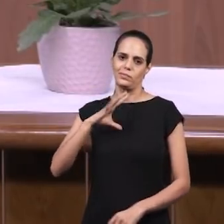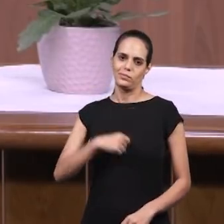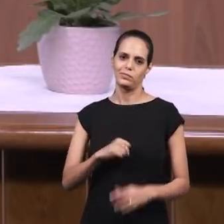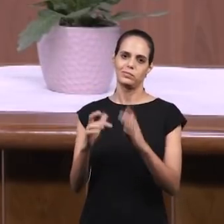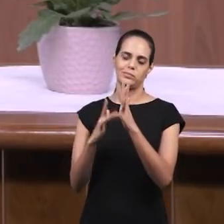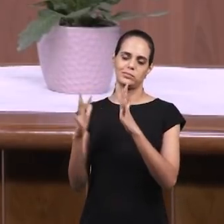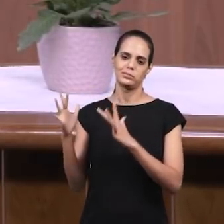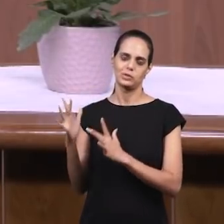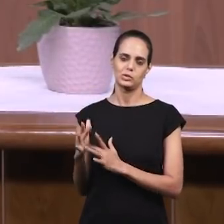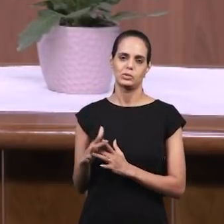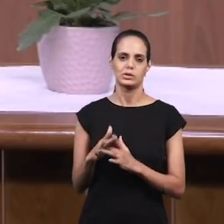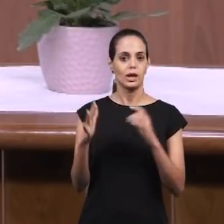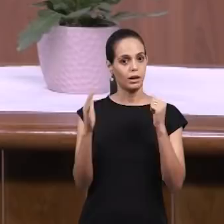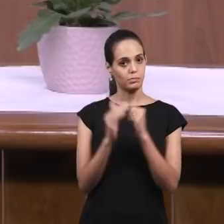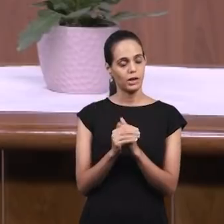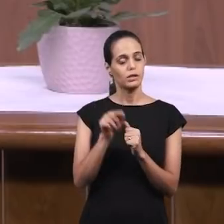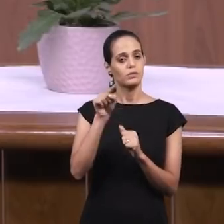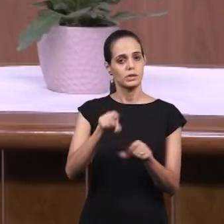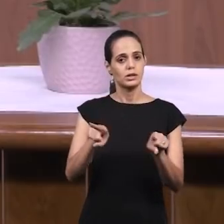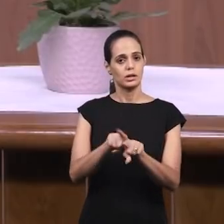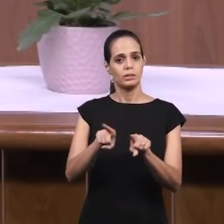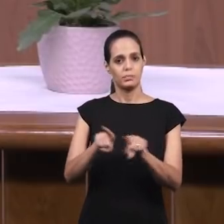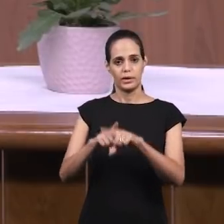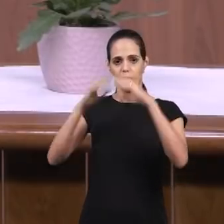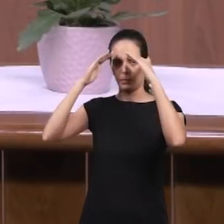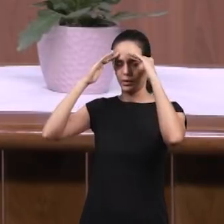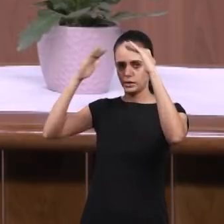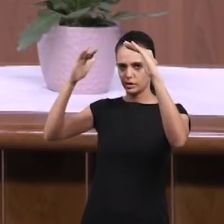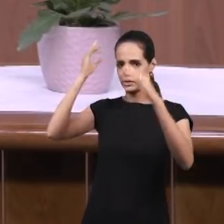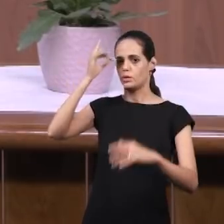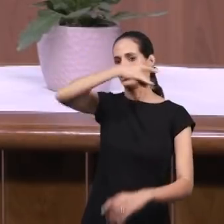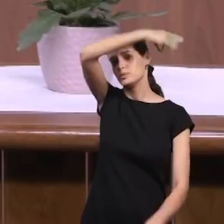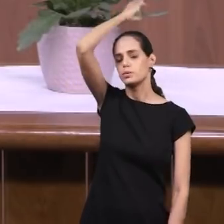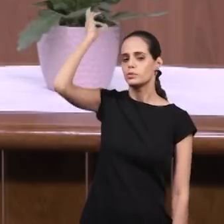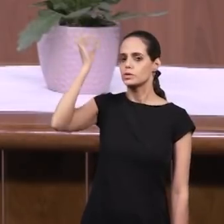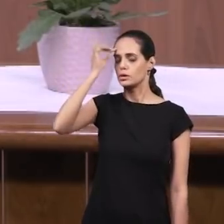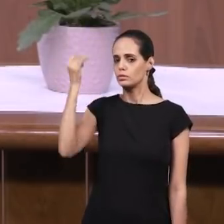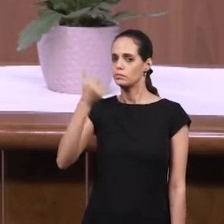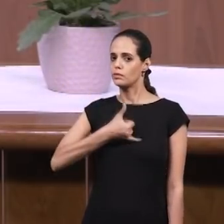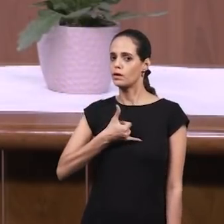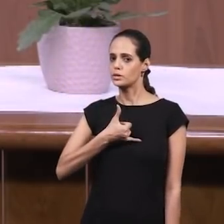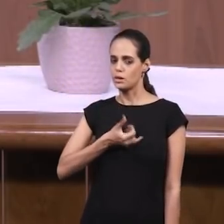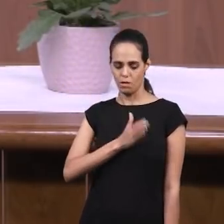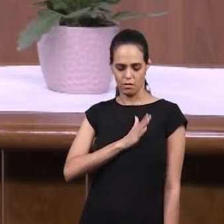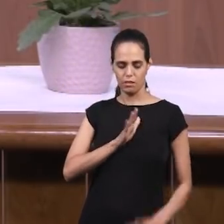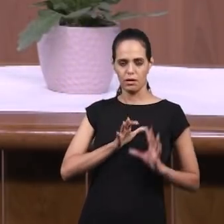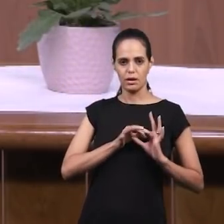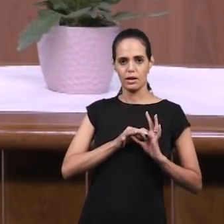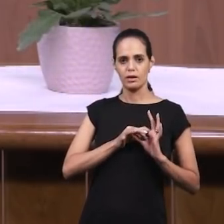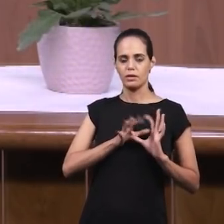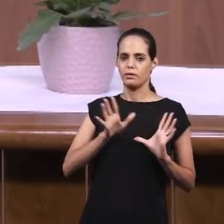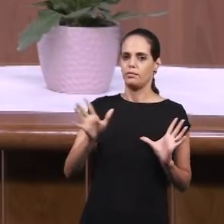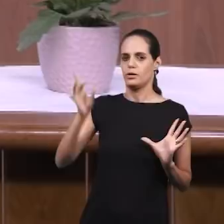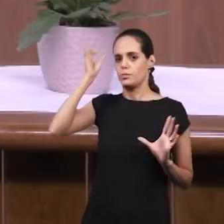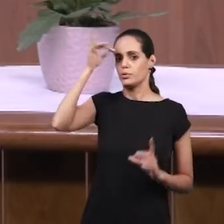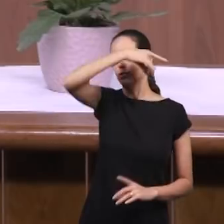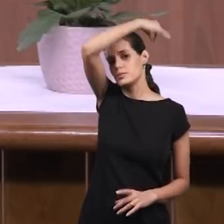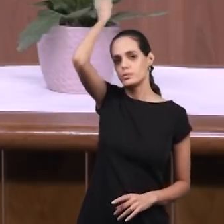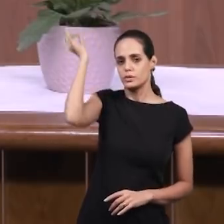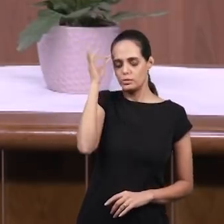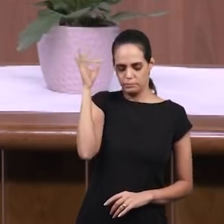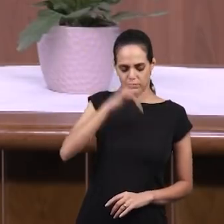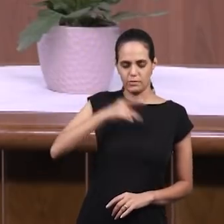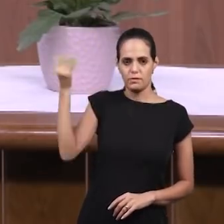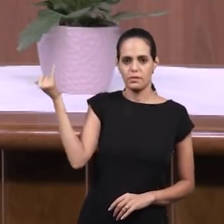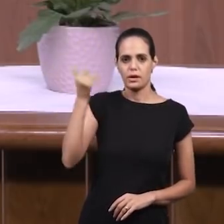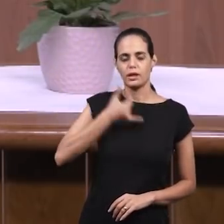Amém? Que você também possa ouvir a voz do Espírito Santo, dar lugar ao Espírito Santo. Deixa o Espírito Santo